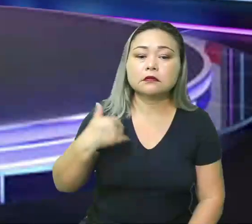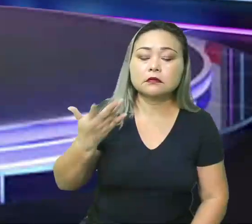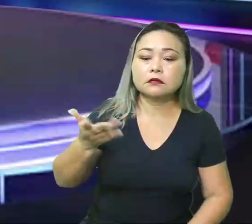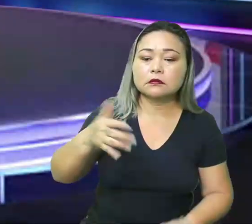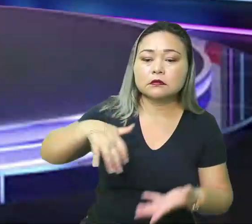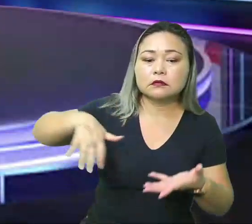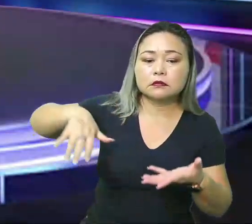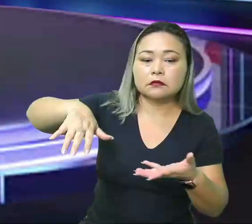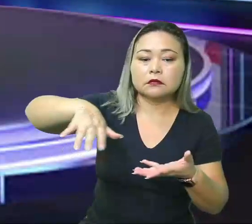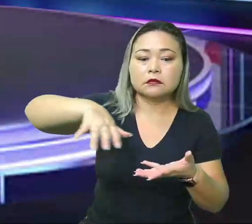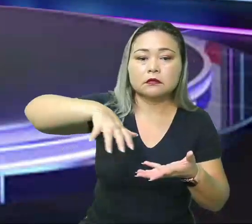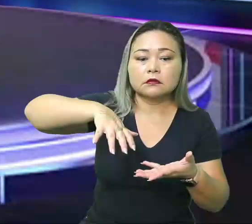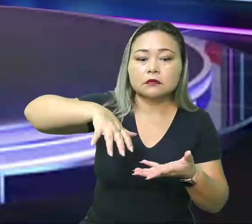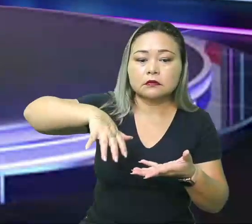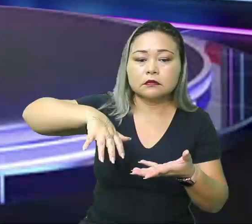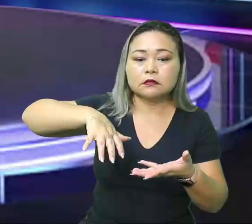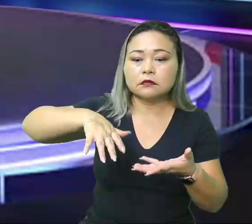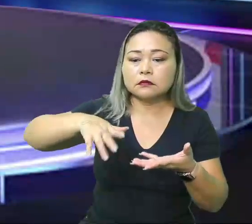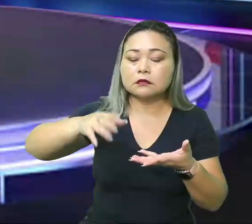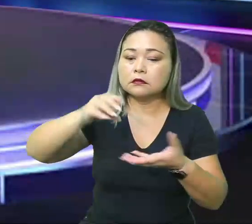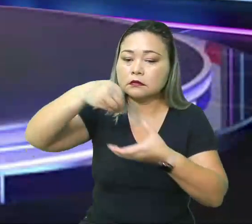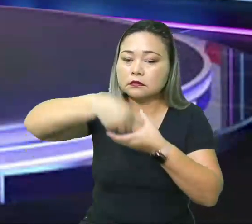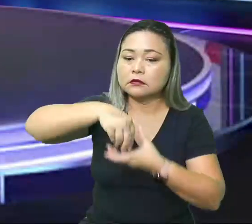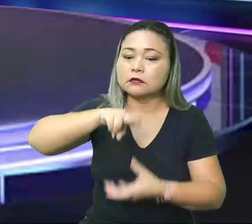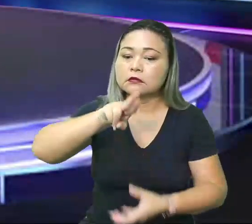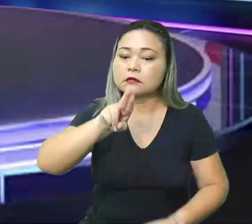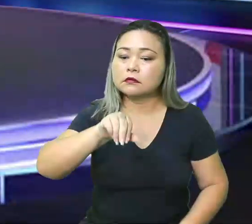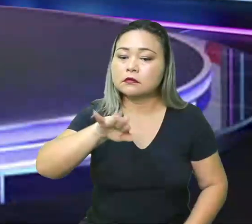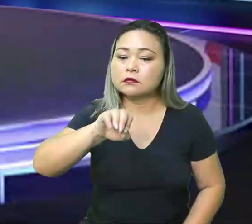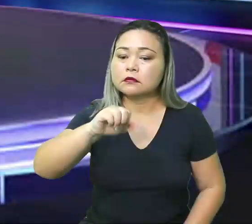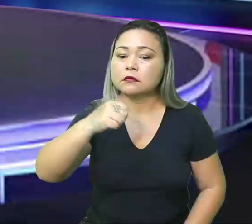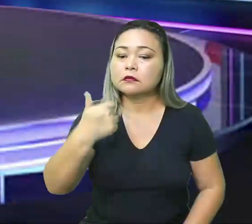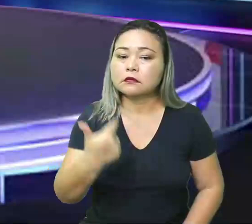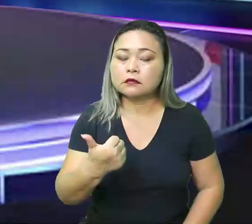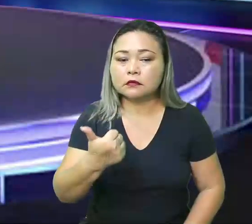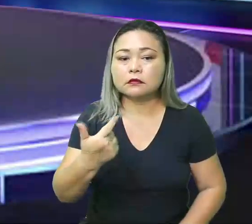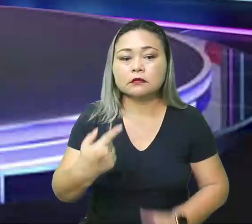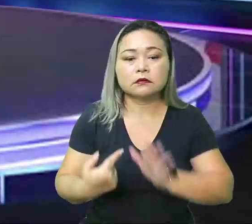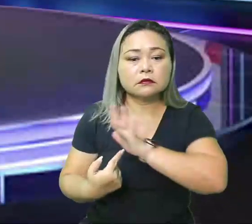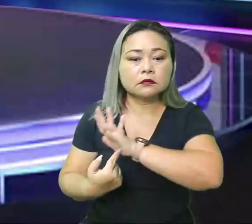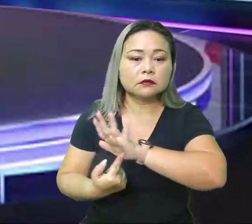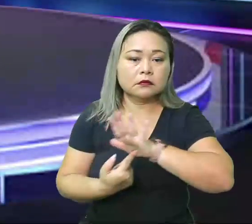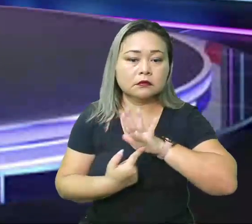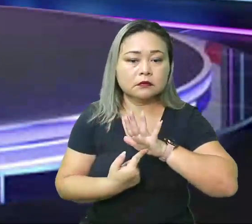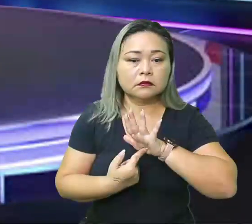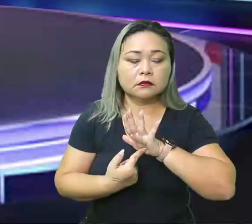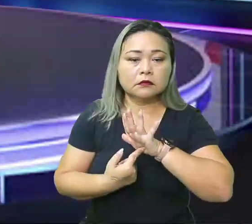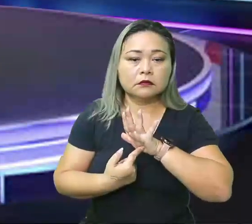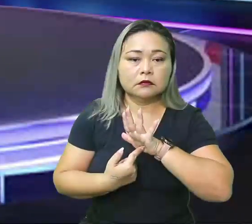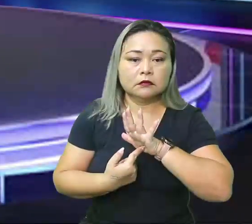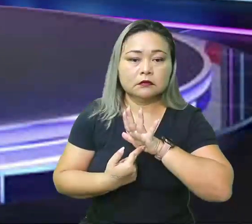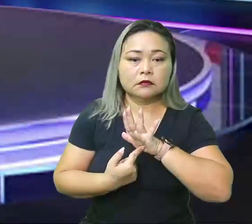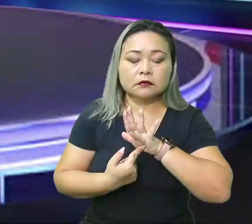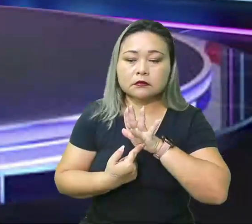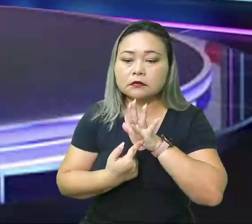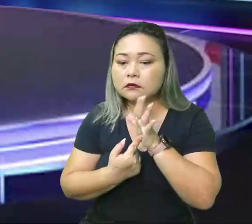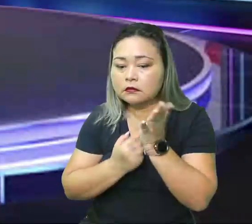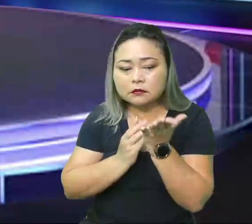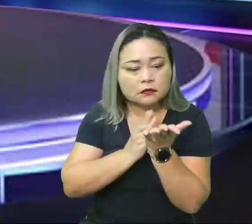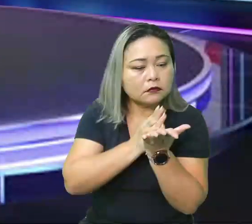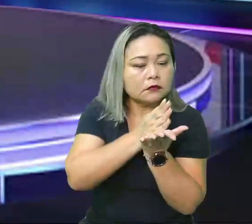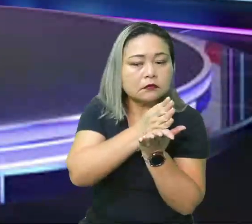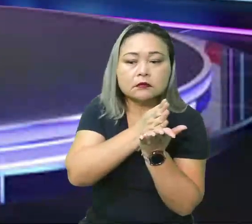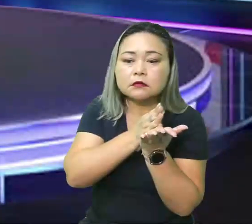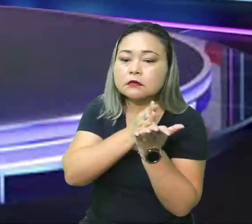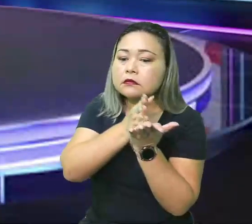dentro dessa primeira unidade, trabalhando aí, apresentando para vocês essas